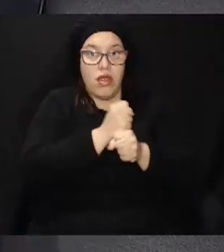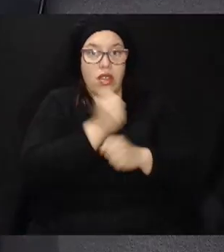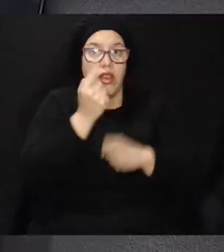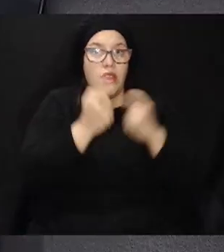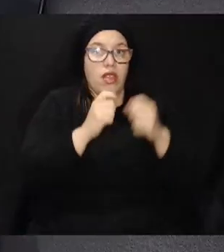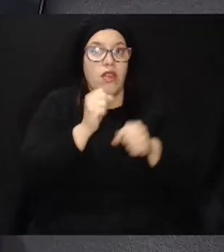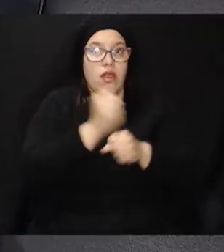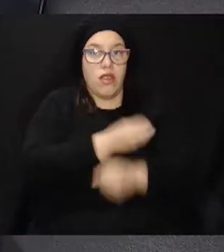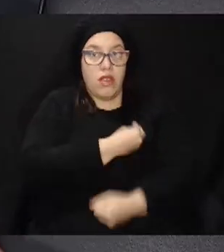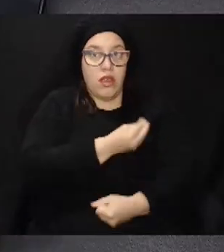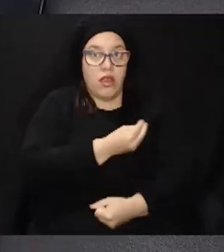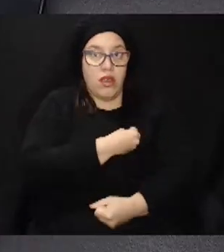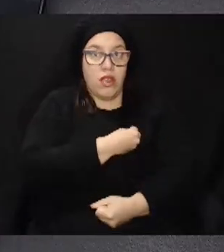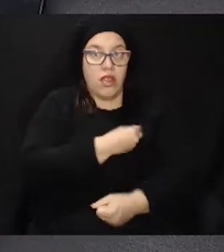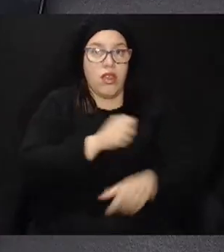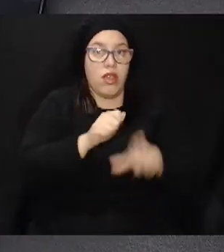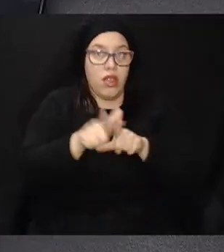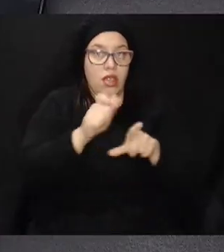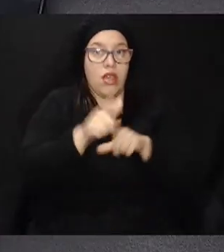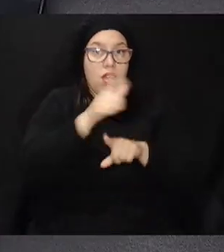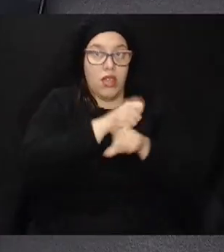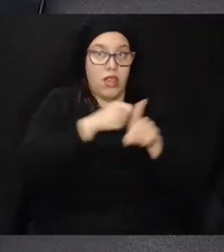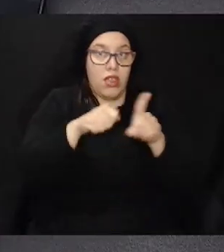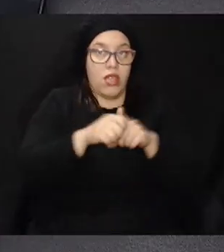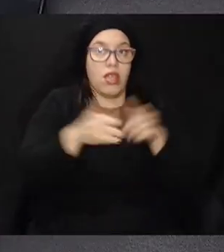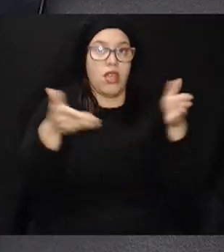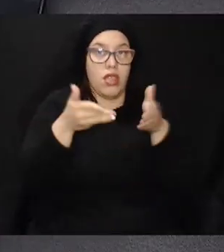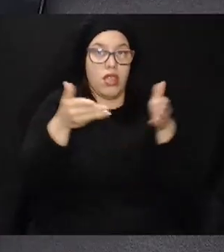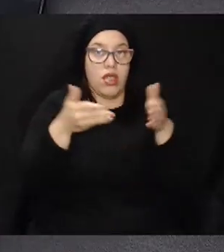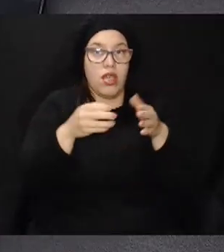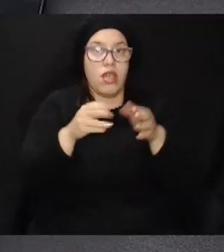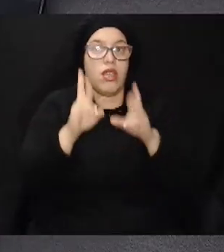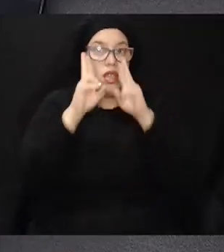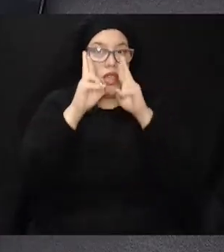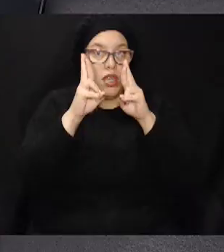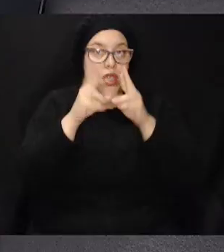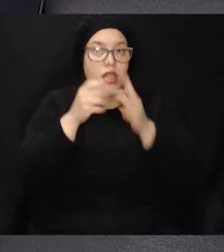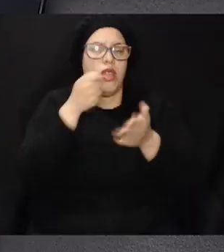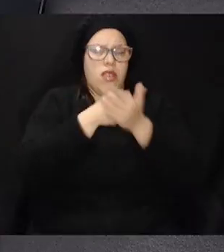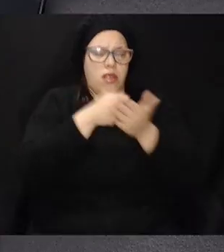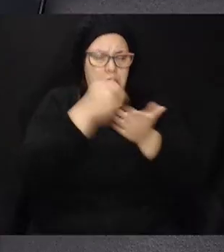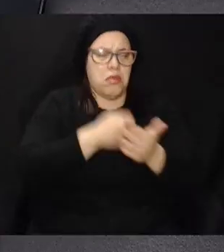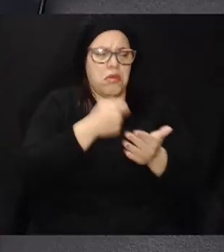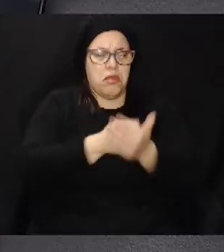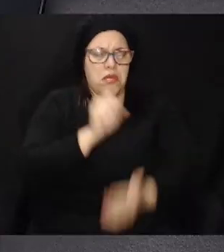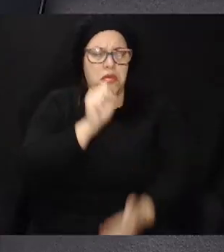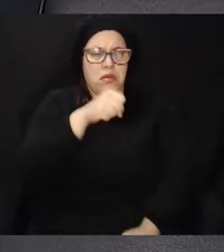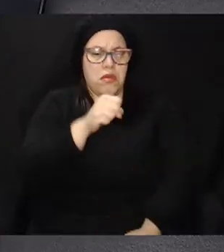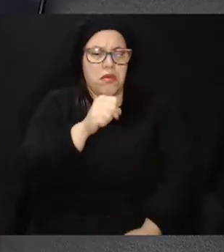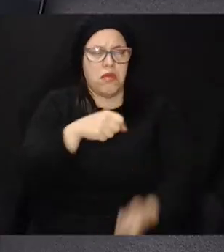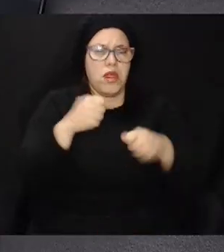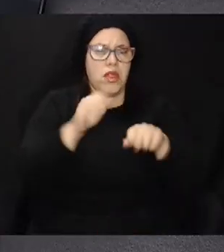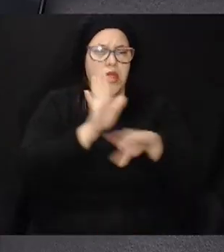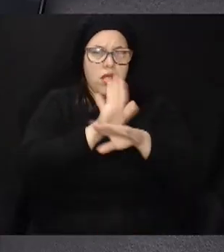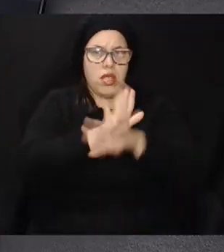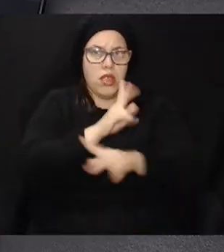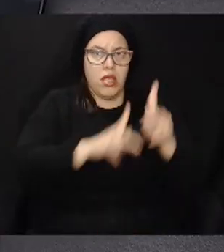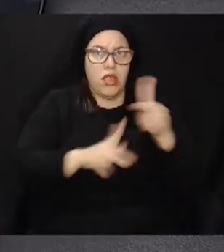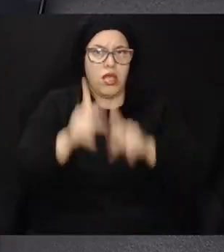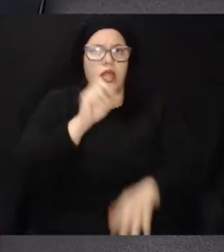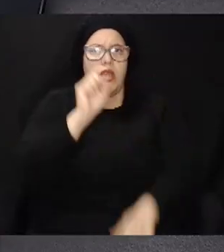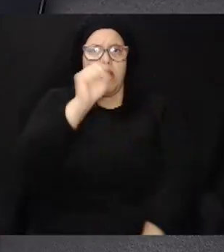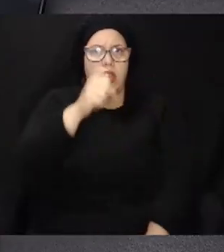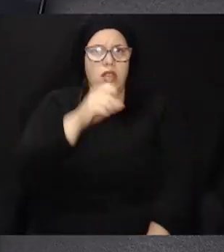vida, aluguel social, hoje nós estamos com uma esperança e vamos batalhar por ela. E preciso da ajuda da população para isso tornar-se